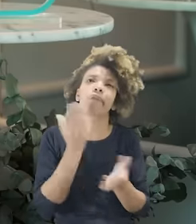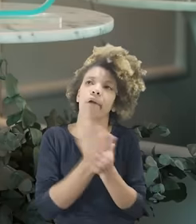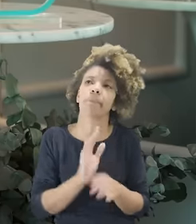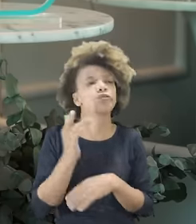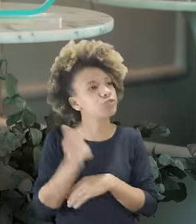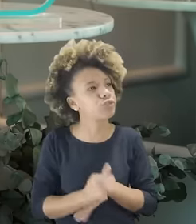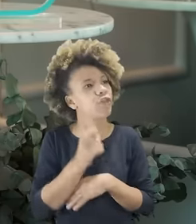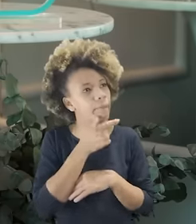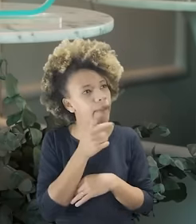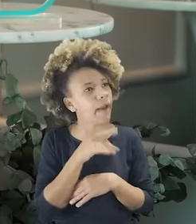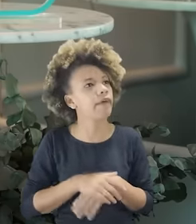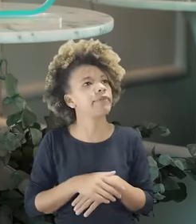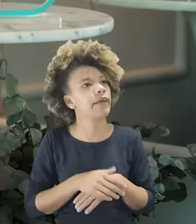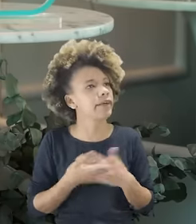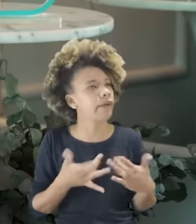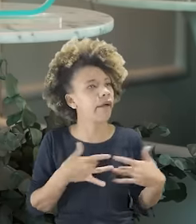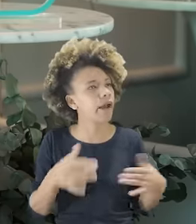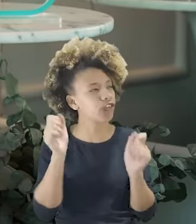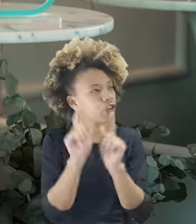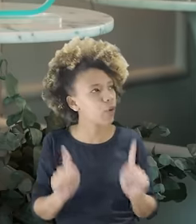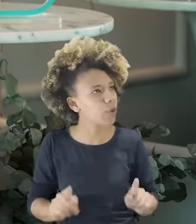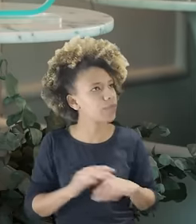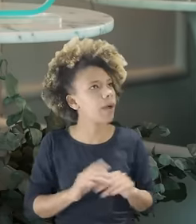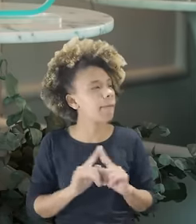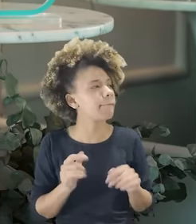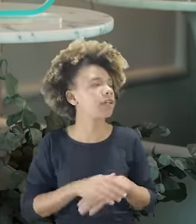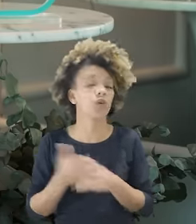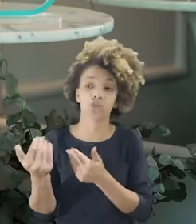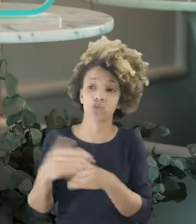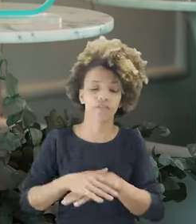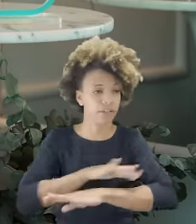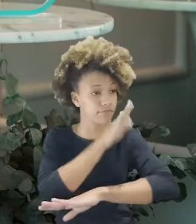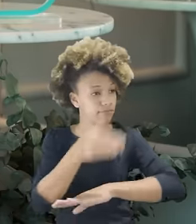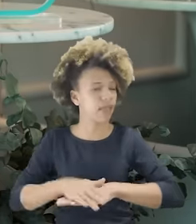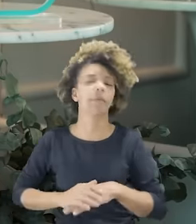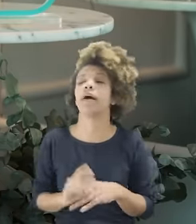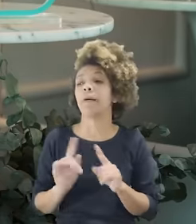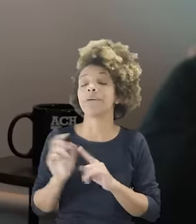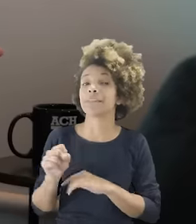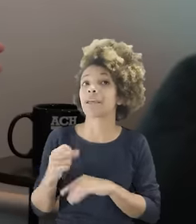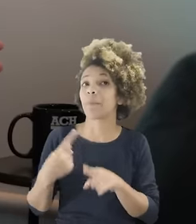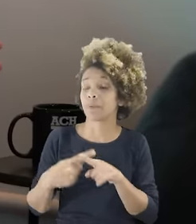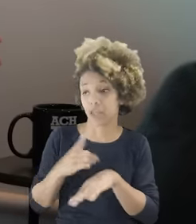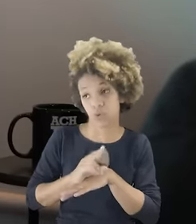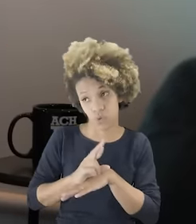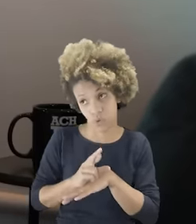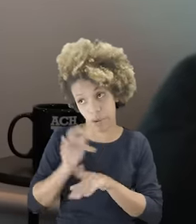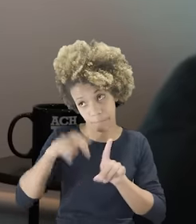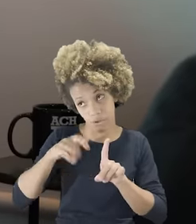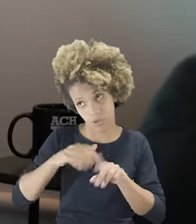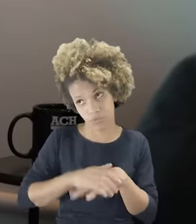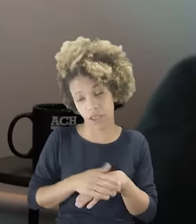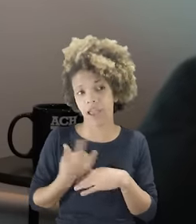Rosângela hein de novo a piada ela é garantia luz Será que você não tem que fazer agora o cara que o jovem da montanha russa sei lá qualquer bosta é que assim a